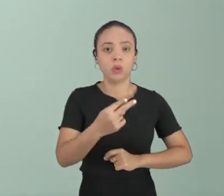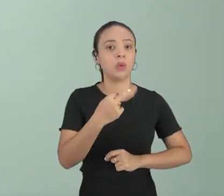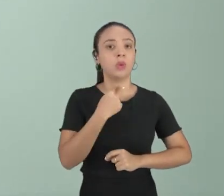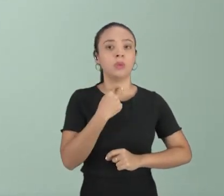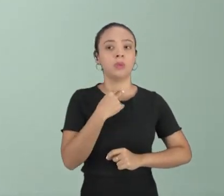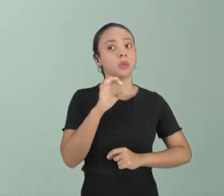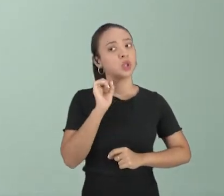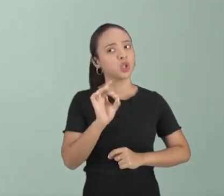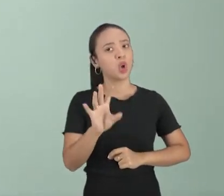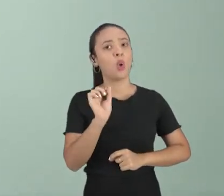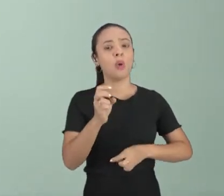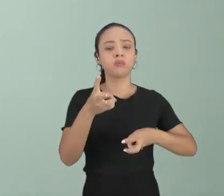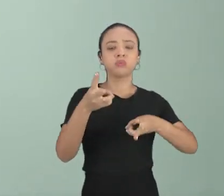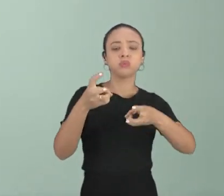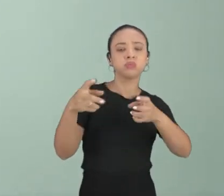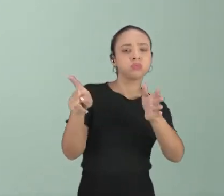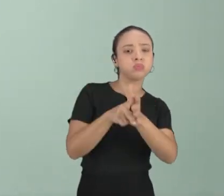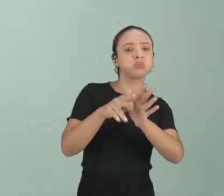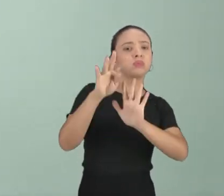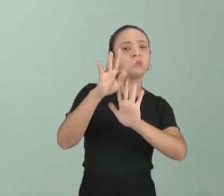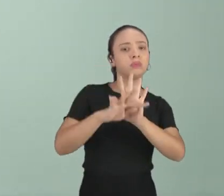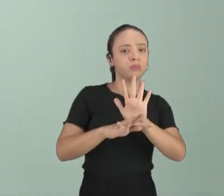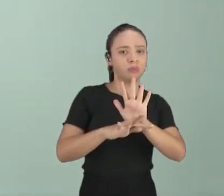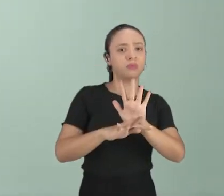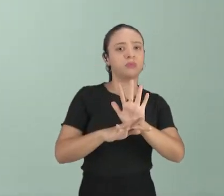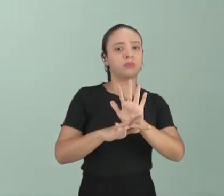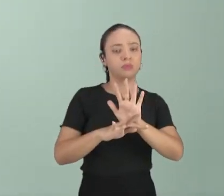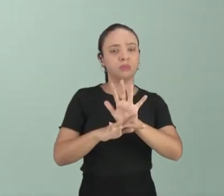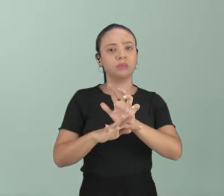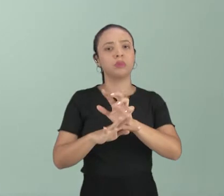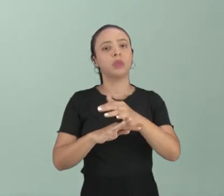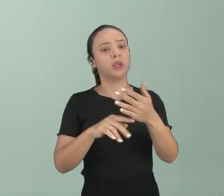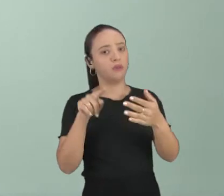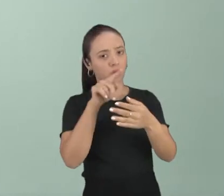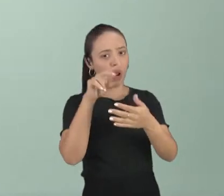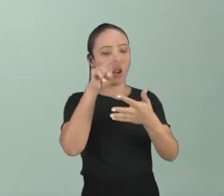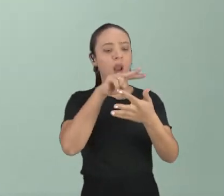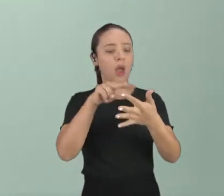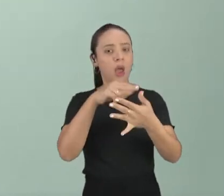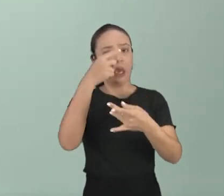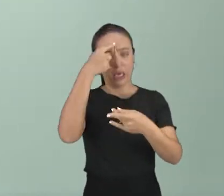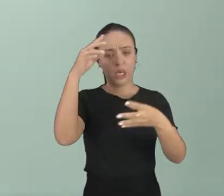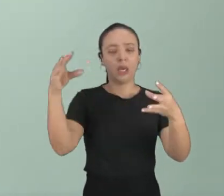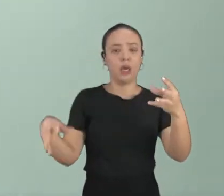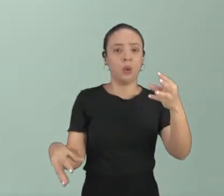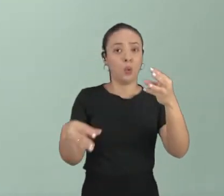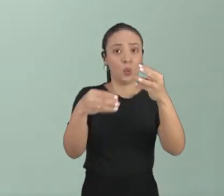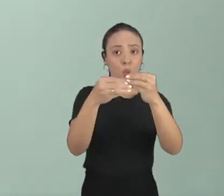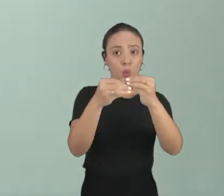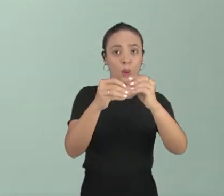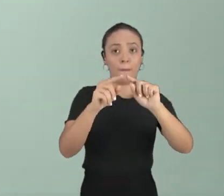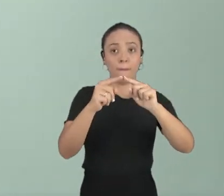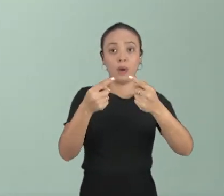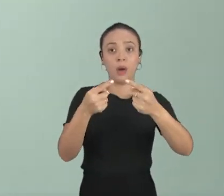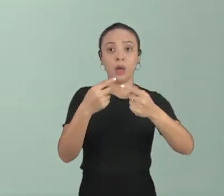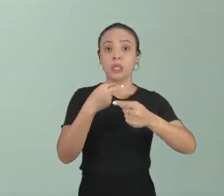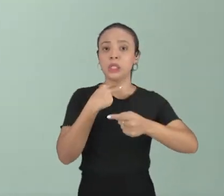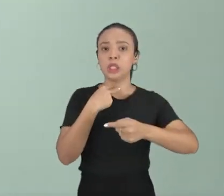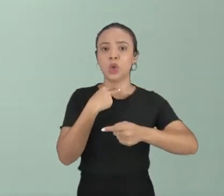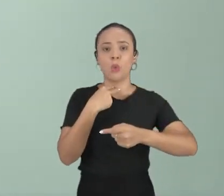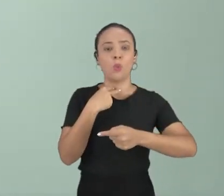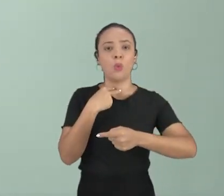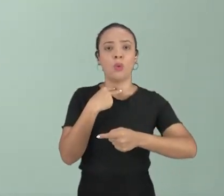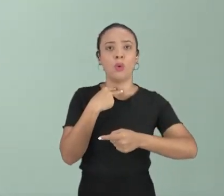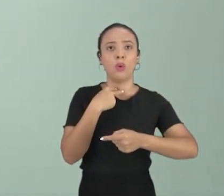uma avaliação sobre o texto, sobre a obra que você vai fazer a resenha, porém, você não vai